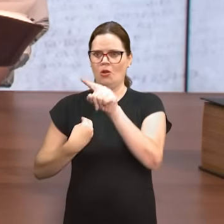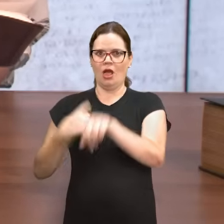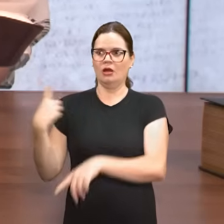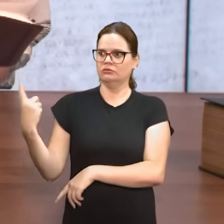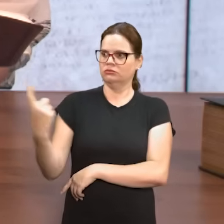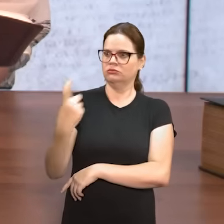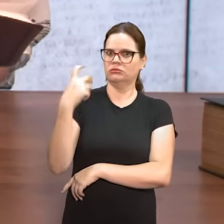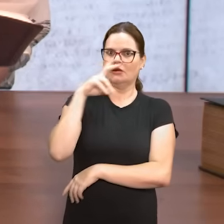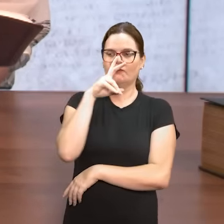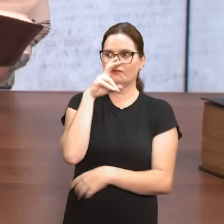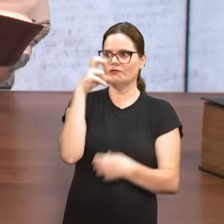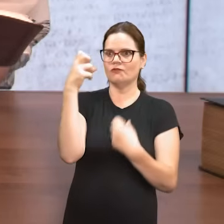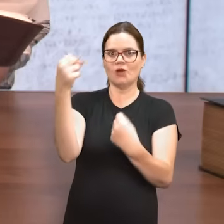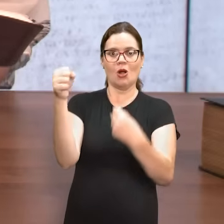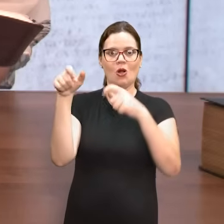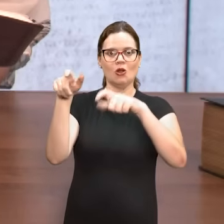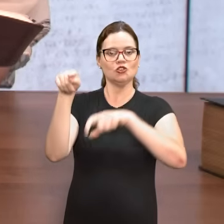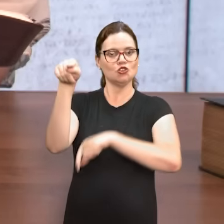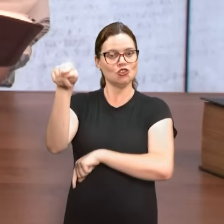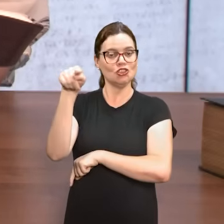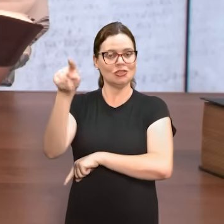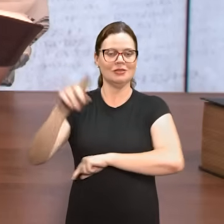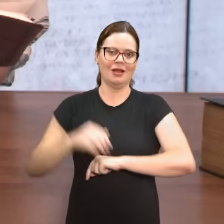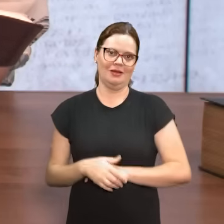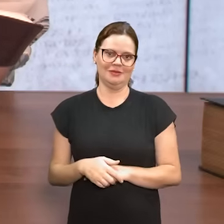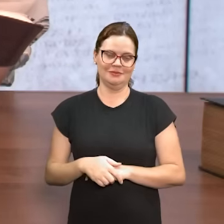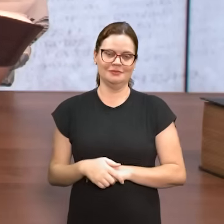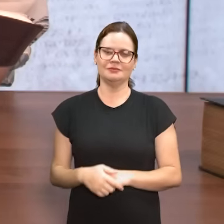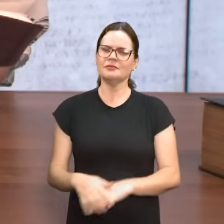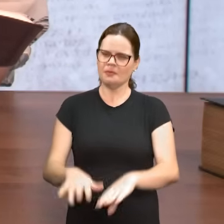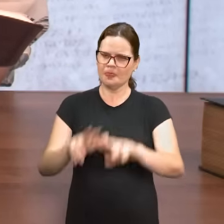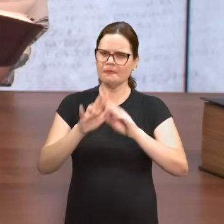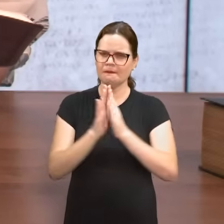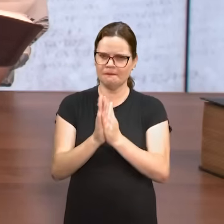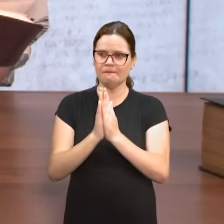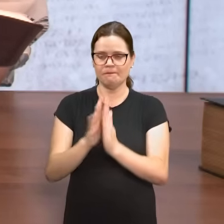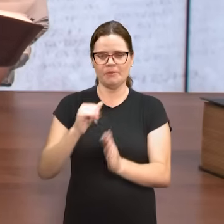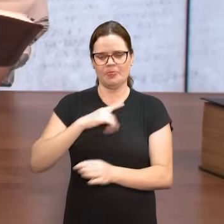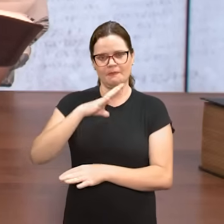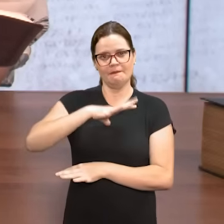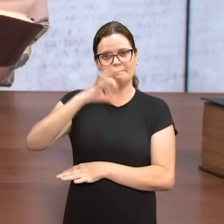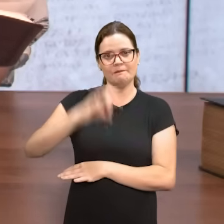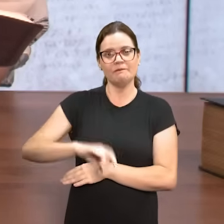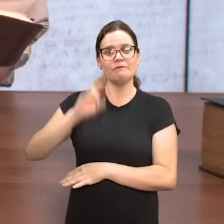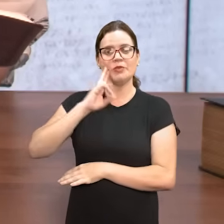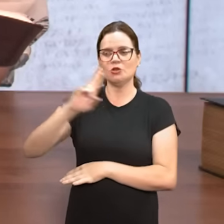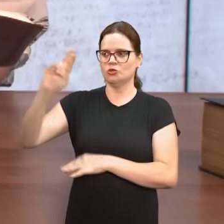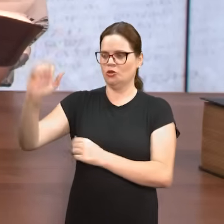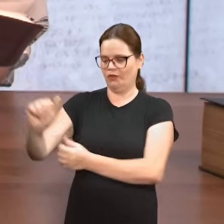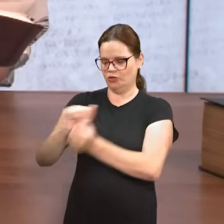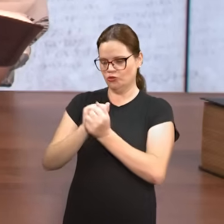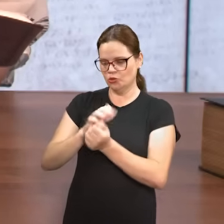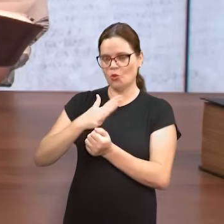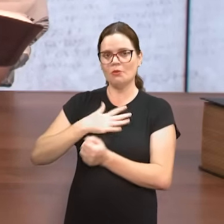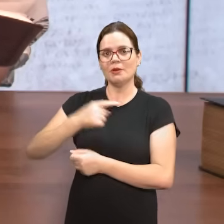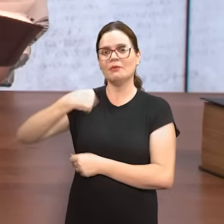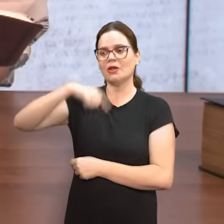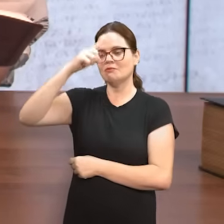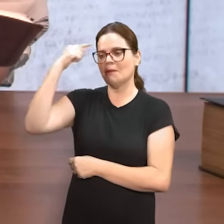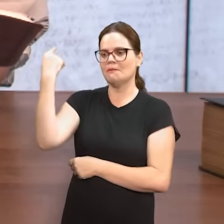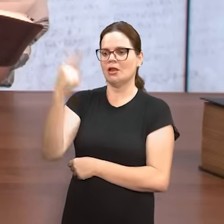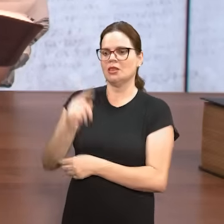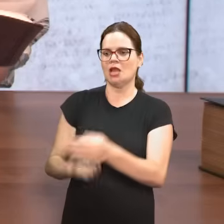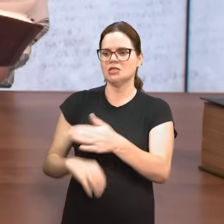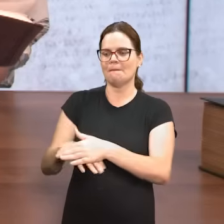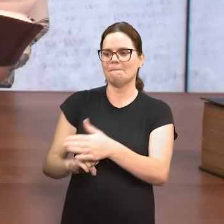grandes e fortes cidades há ali. Porventura, o Senhor será comigo para os expelir, como o